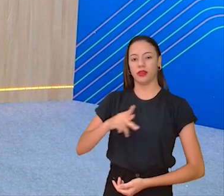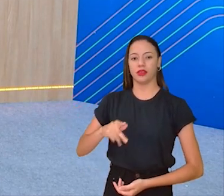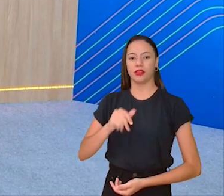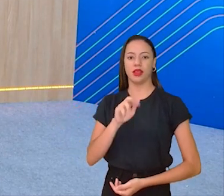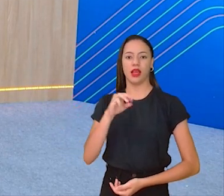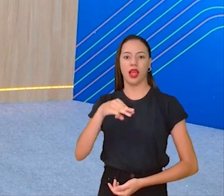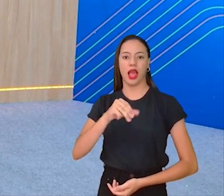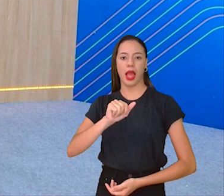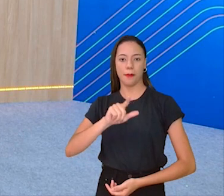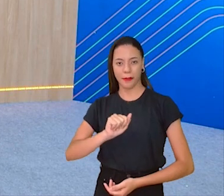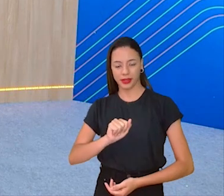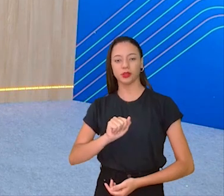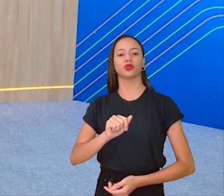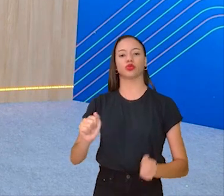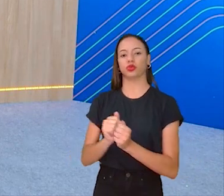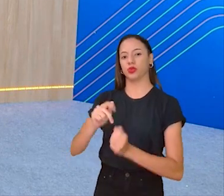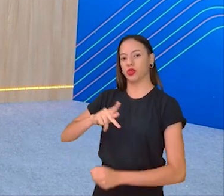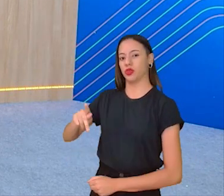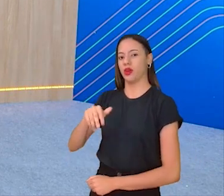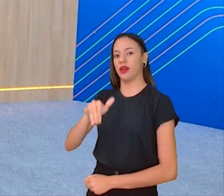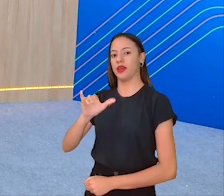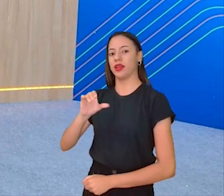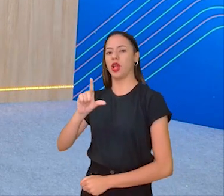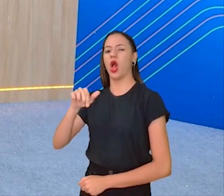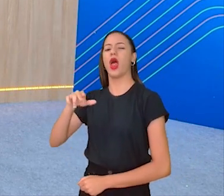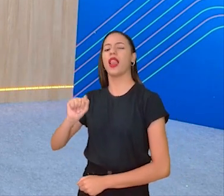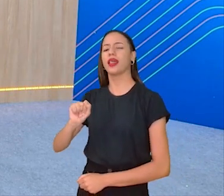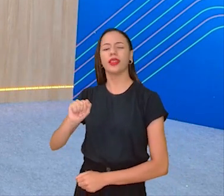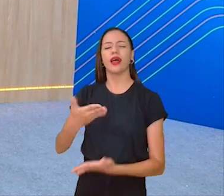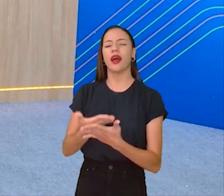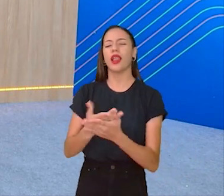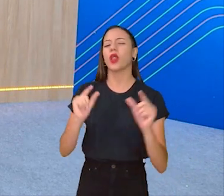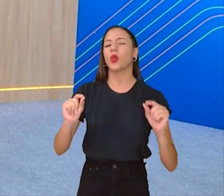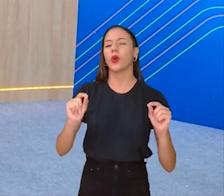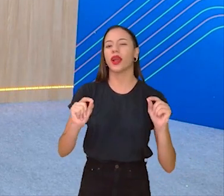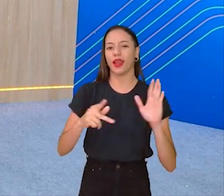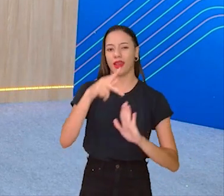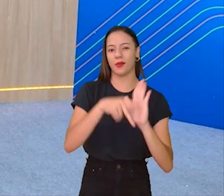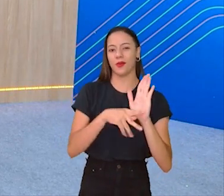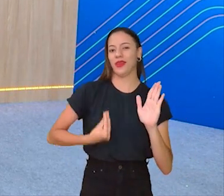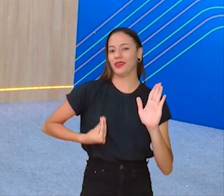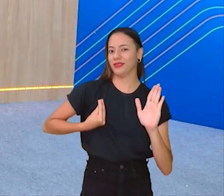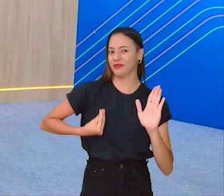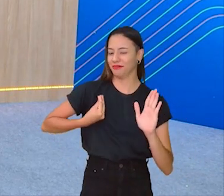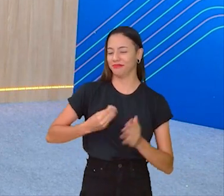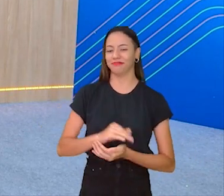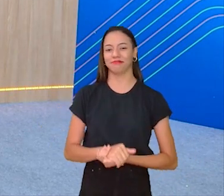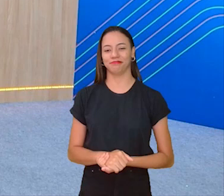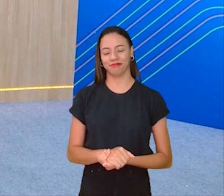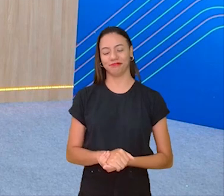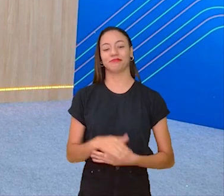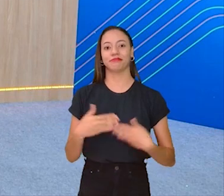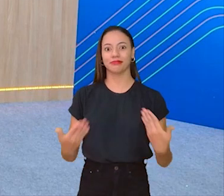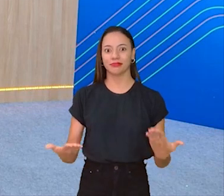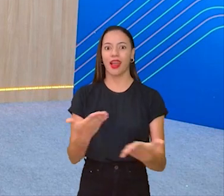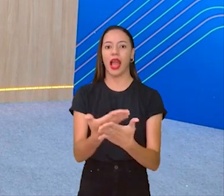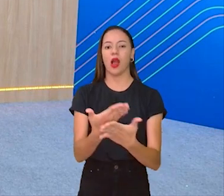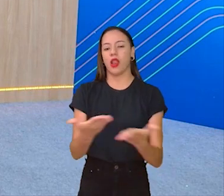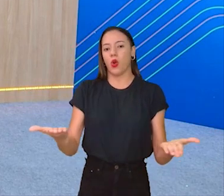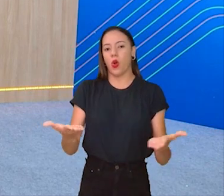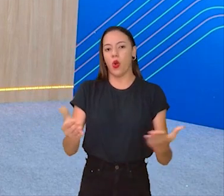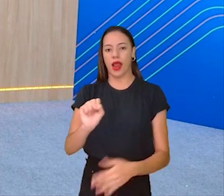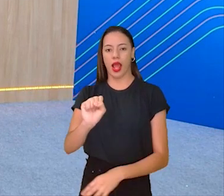professora Yolanda, para mais uma aula de quê? Projeto de vida. Essa disciplina, chegamos na aula